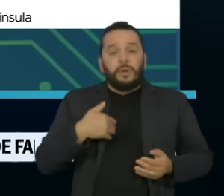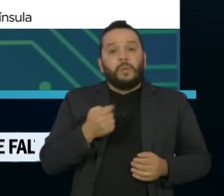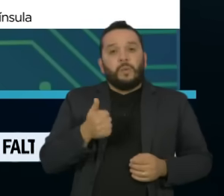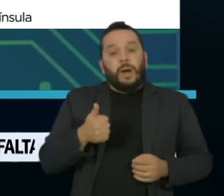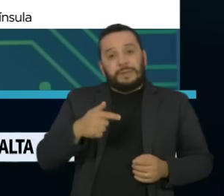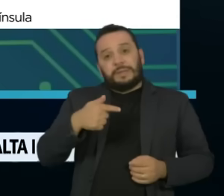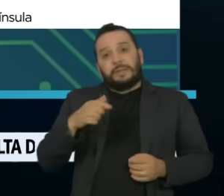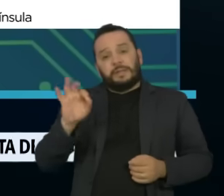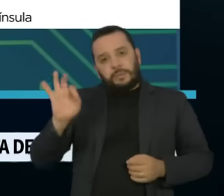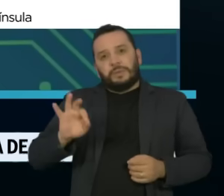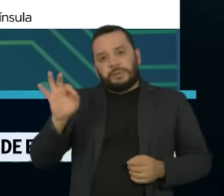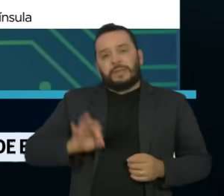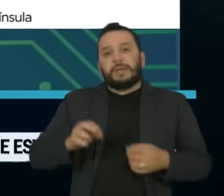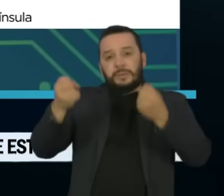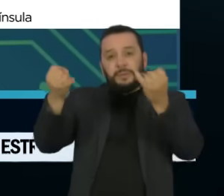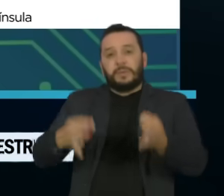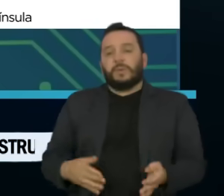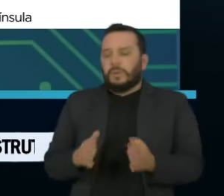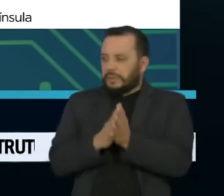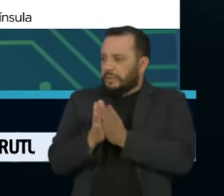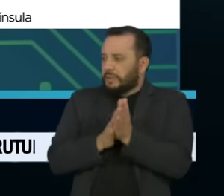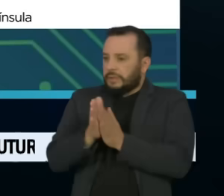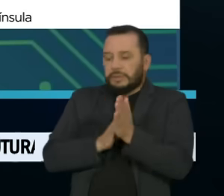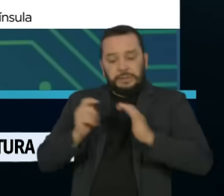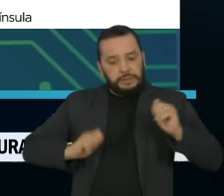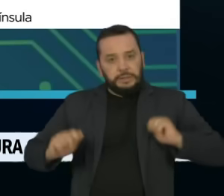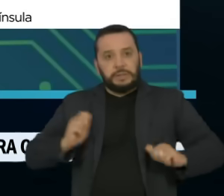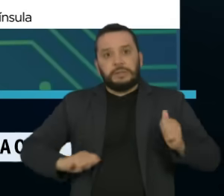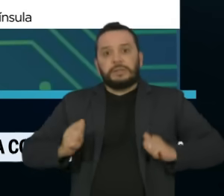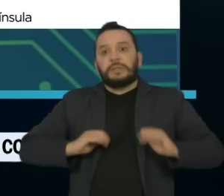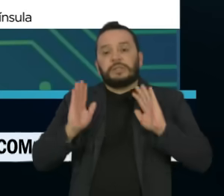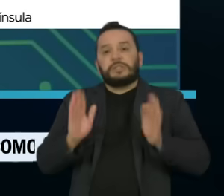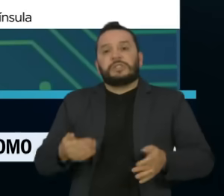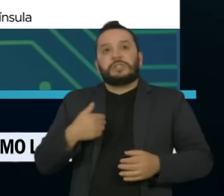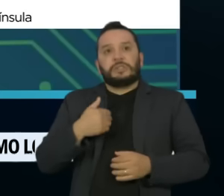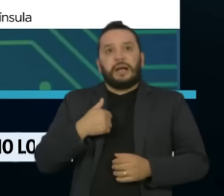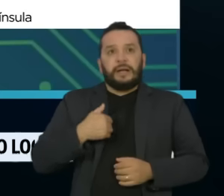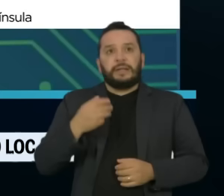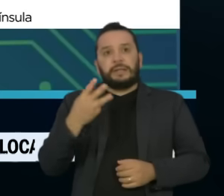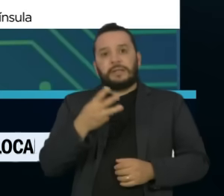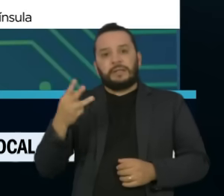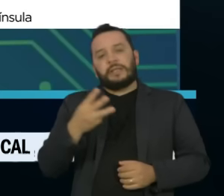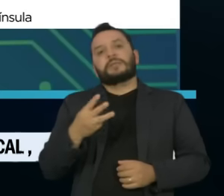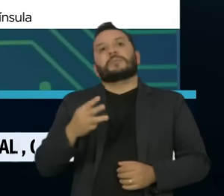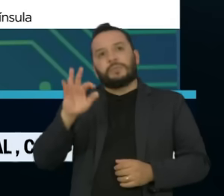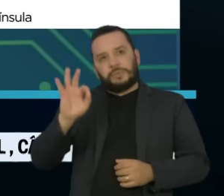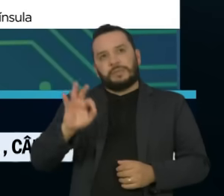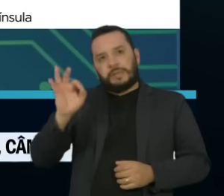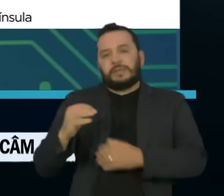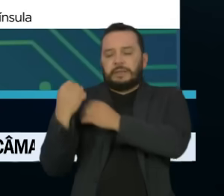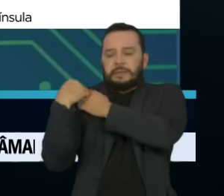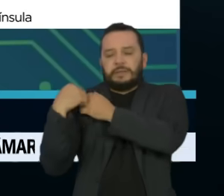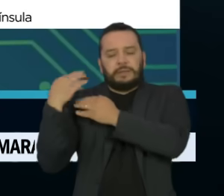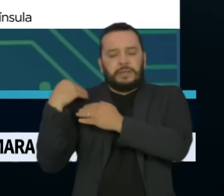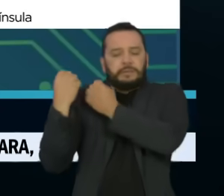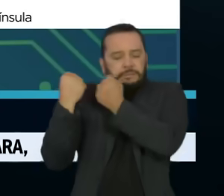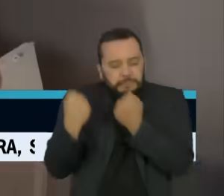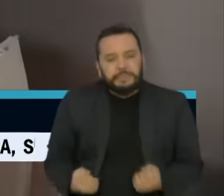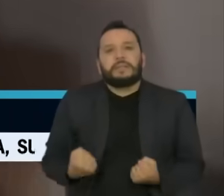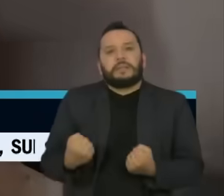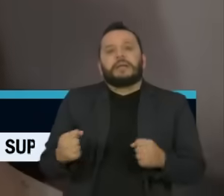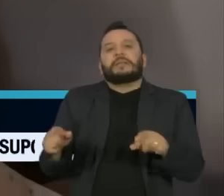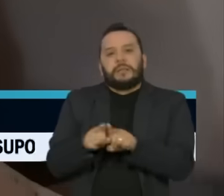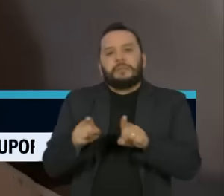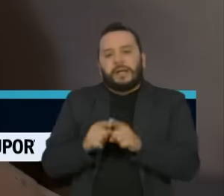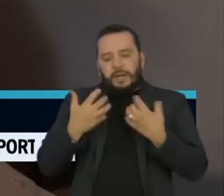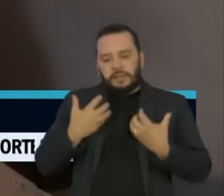docentes afirmam que estão ansiosos e pouco mais de um terço sente sobrecarga pelo momento, cansaço e estresse.